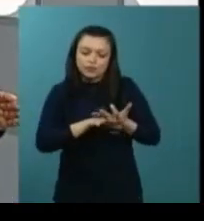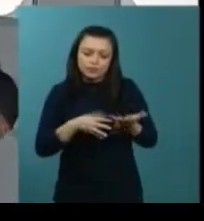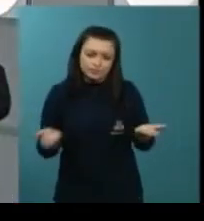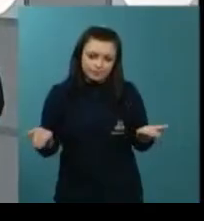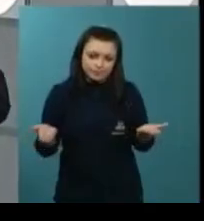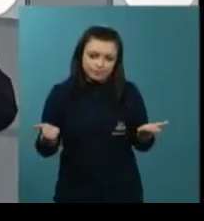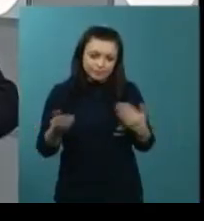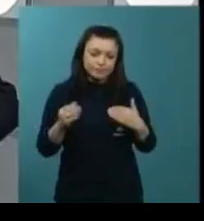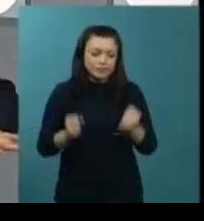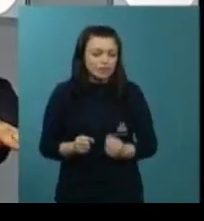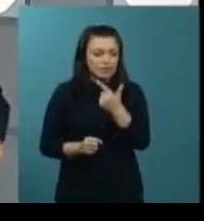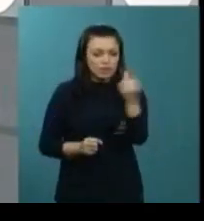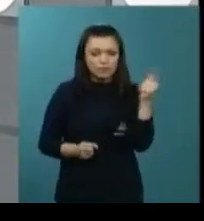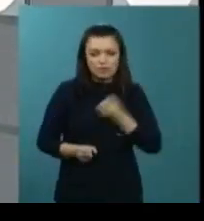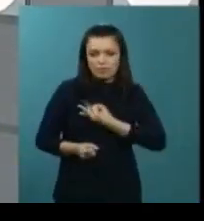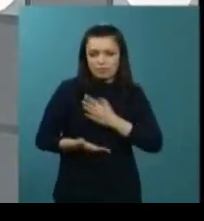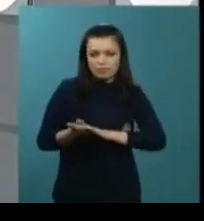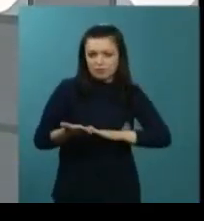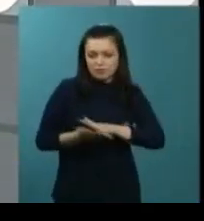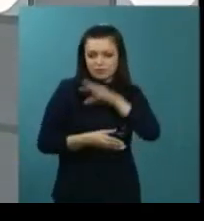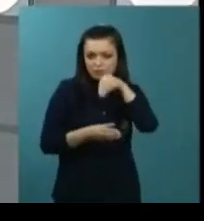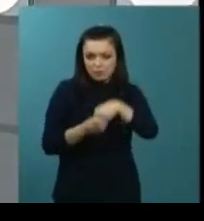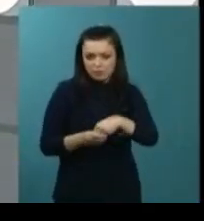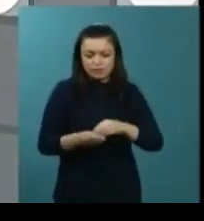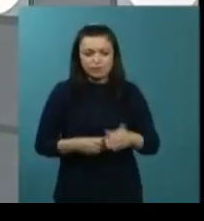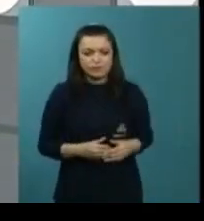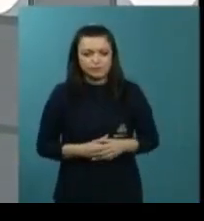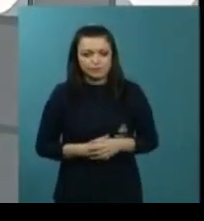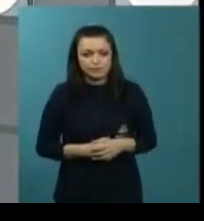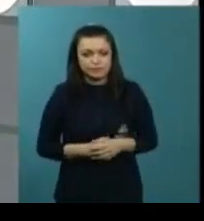conjunto vazio. Não tem nenhum elemento.